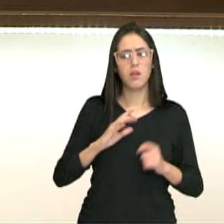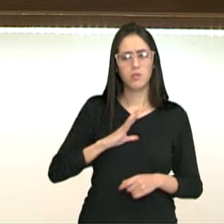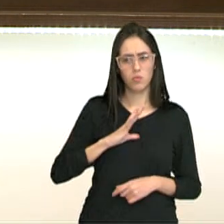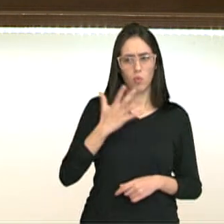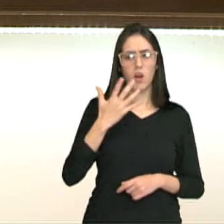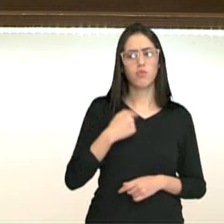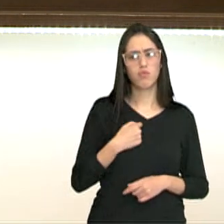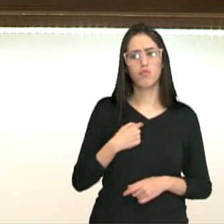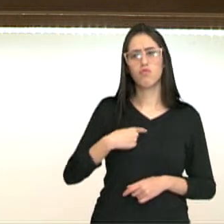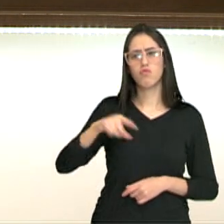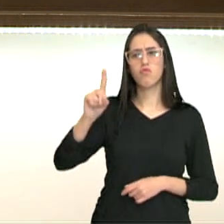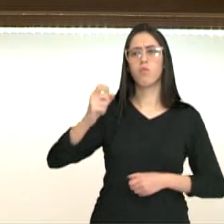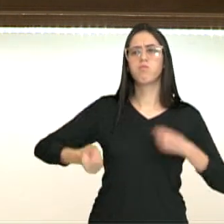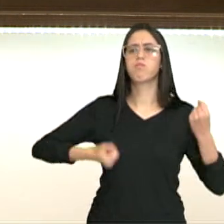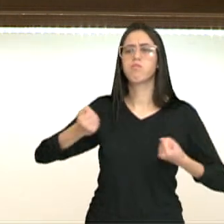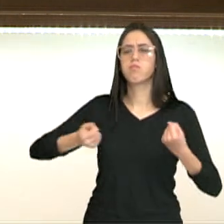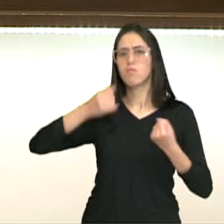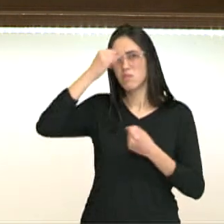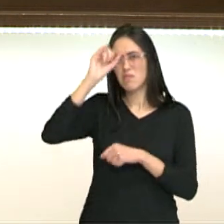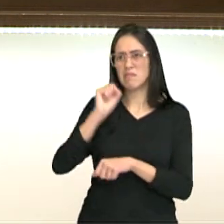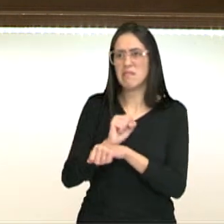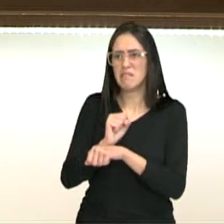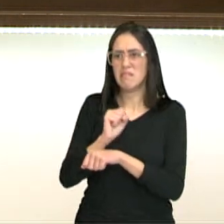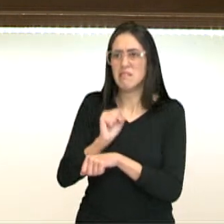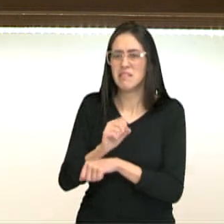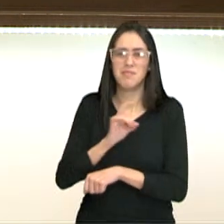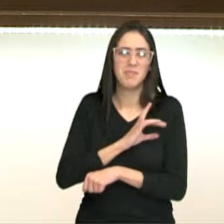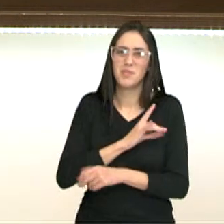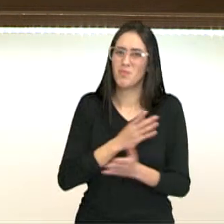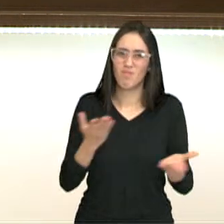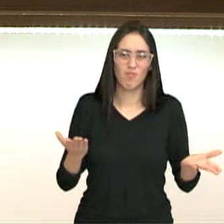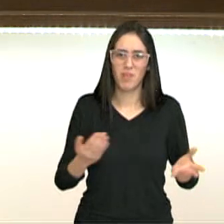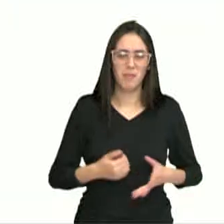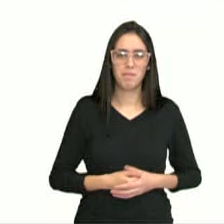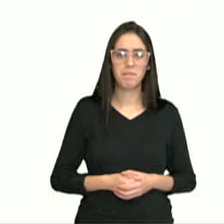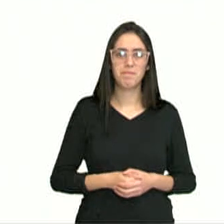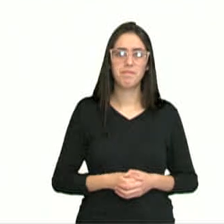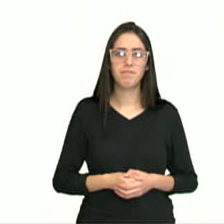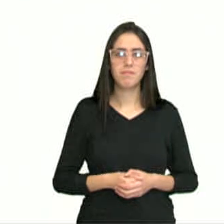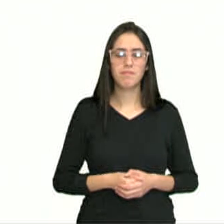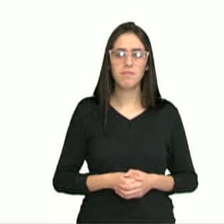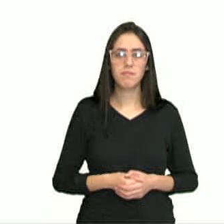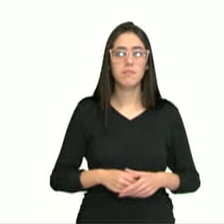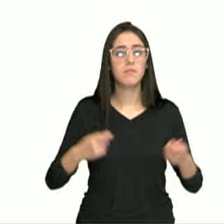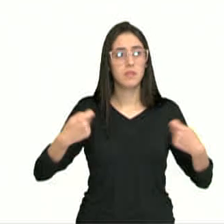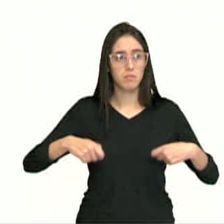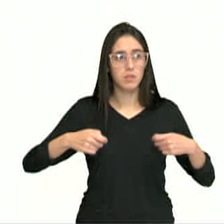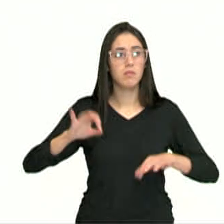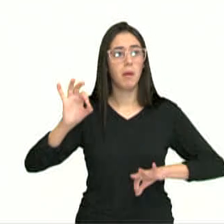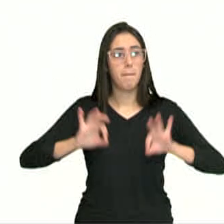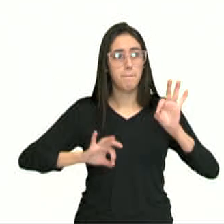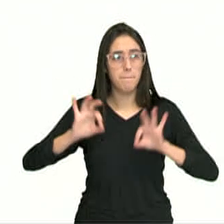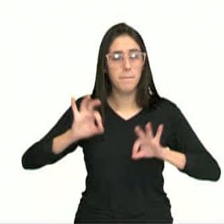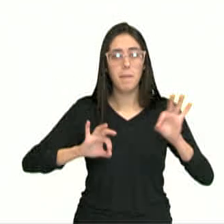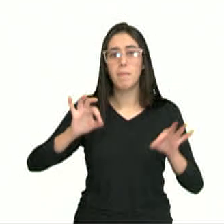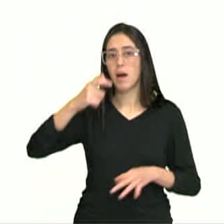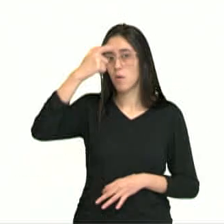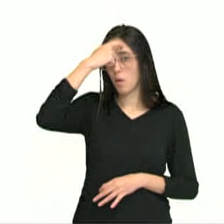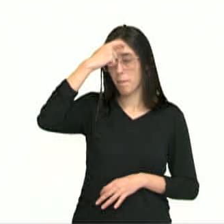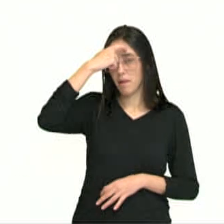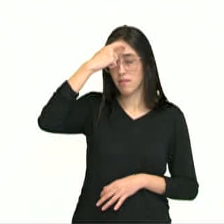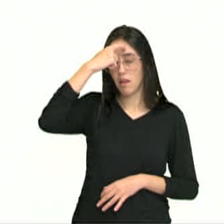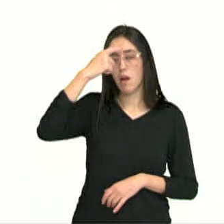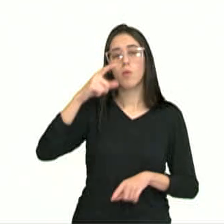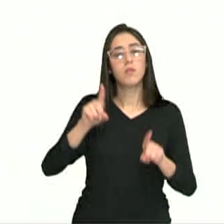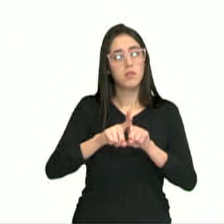aquele obstáculo e não hesitar naquele momento. O preparo mental é tão importante quanto o físico.